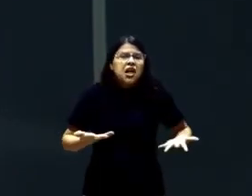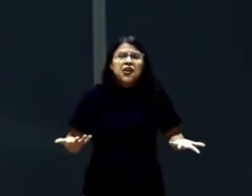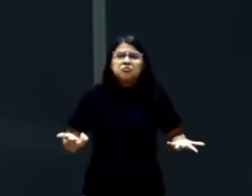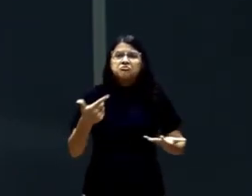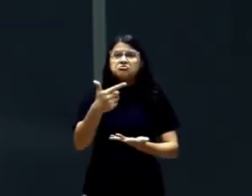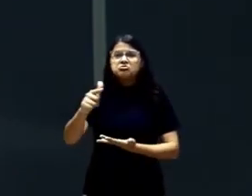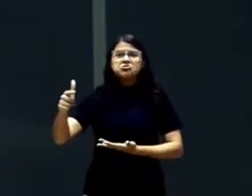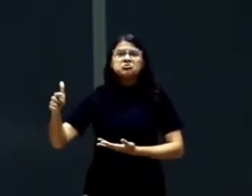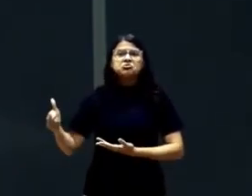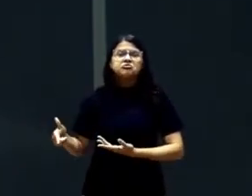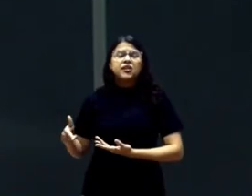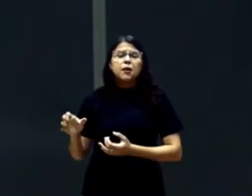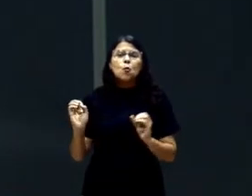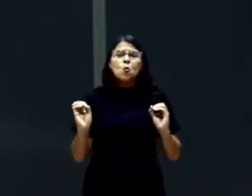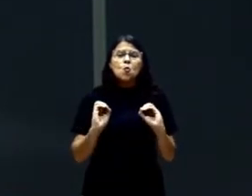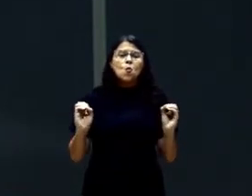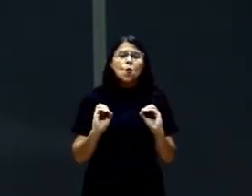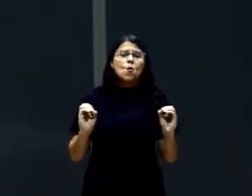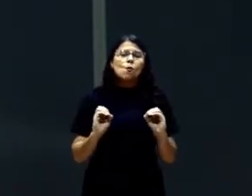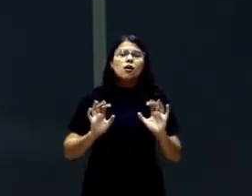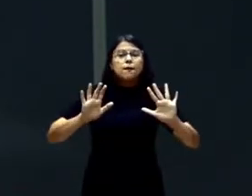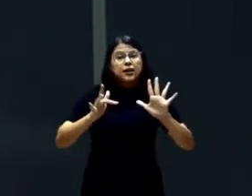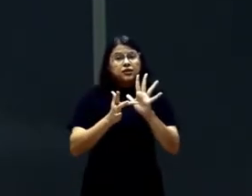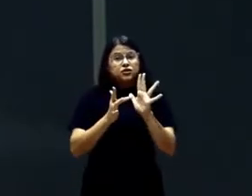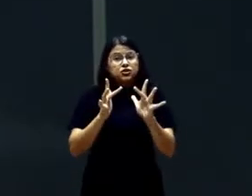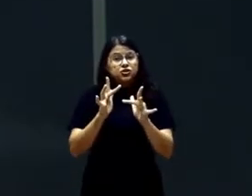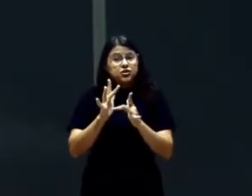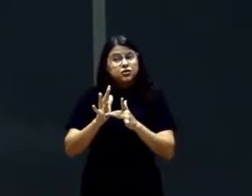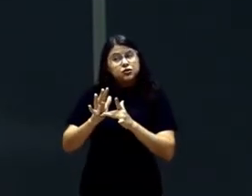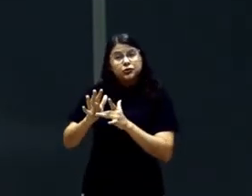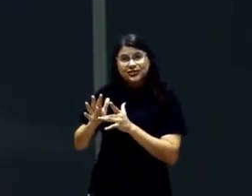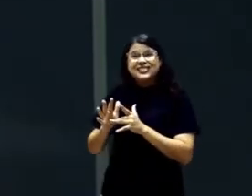vida do ganancioso. Jesus vai dizer